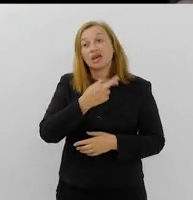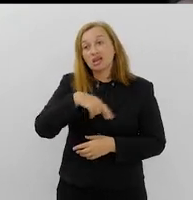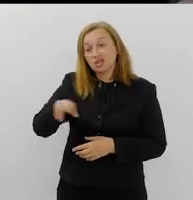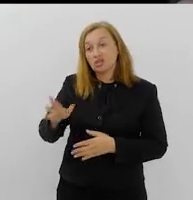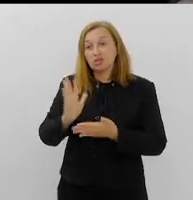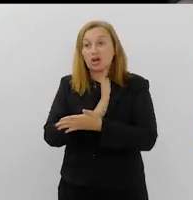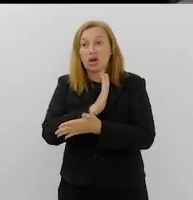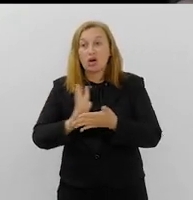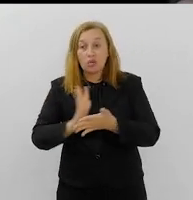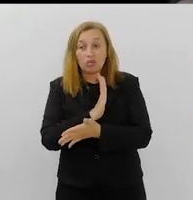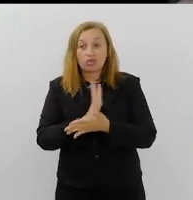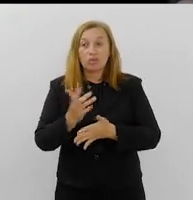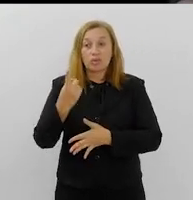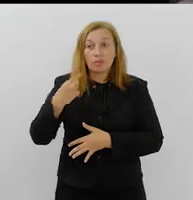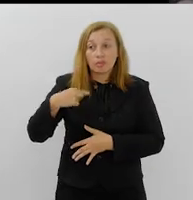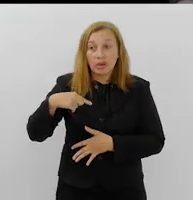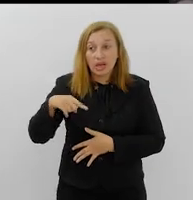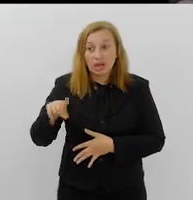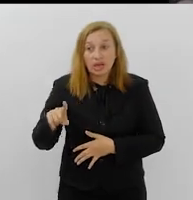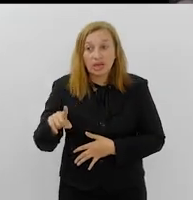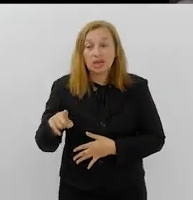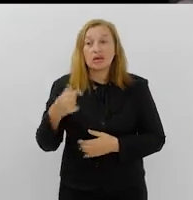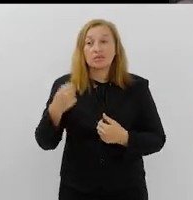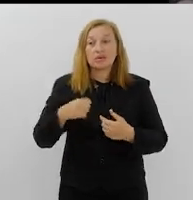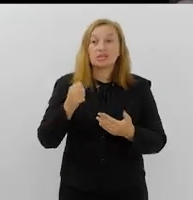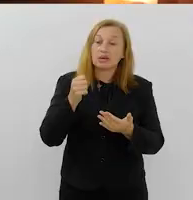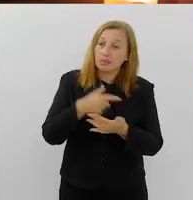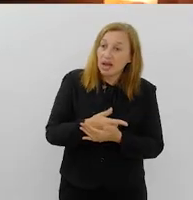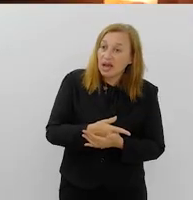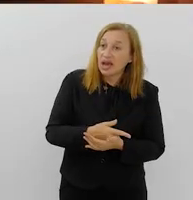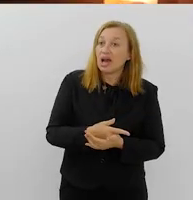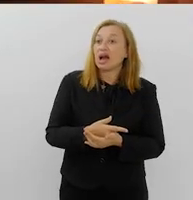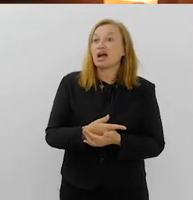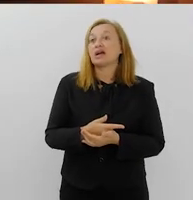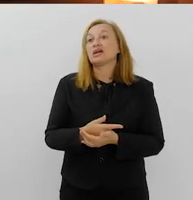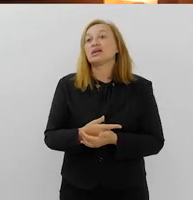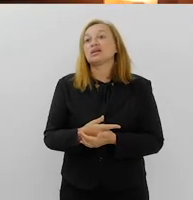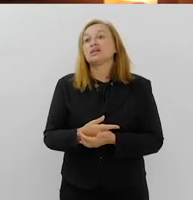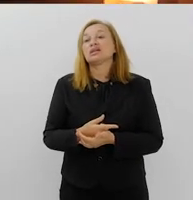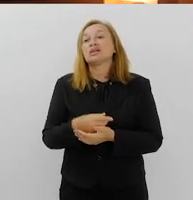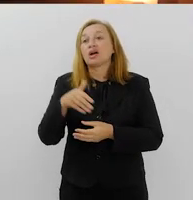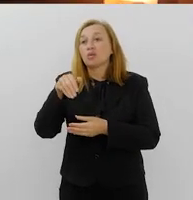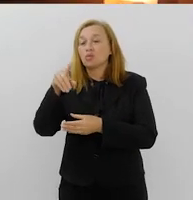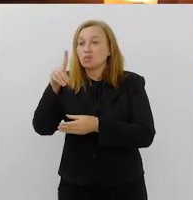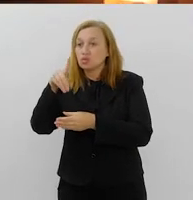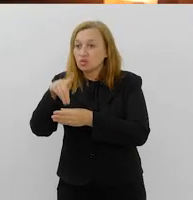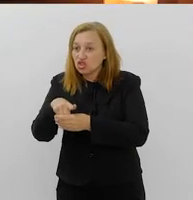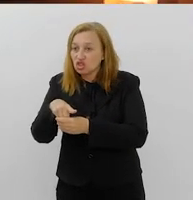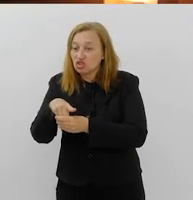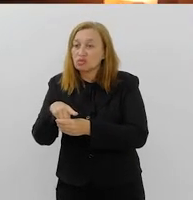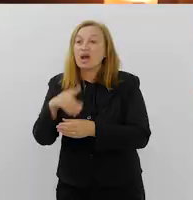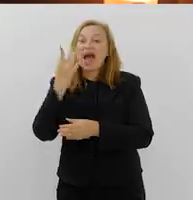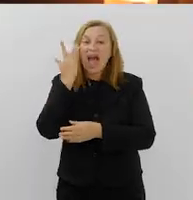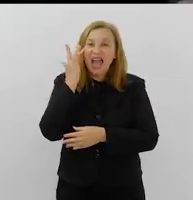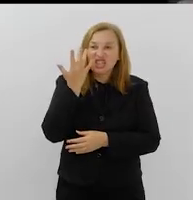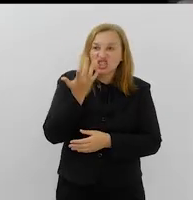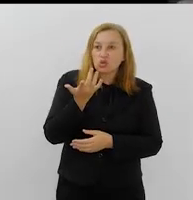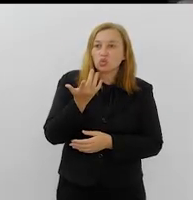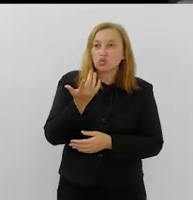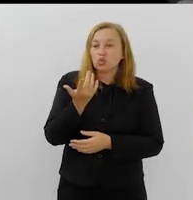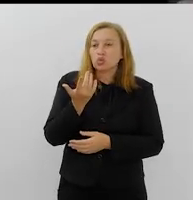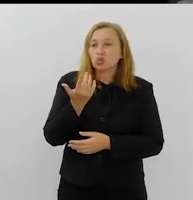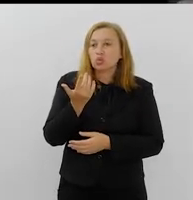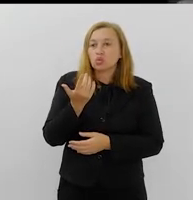algumas religiões que para a pessoa ir, ela tem que pagar, Sim. ela tem que dar um dízimo e tal. Então as pessoas